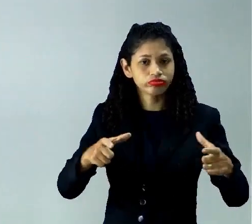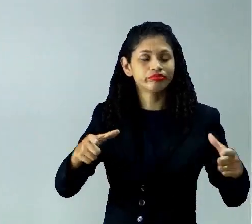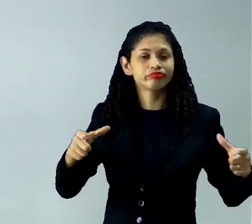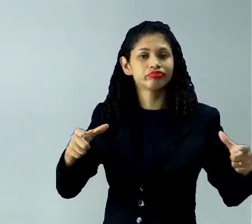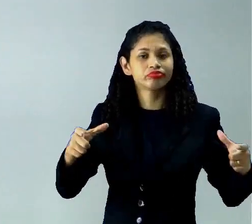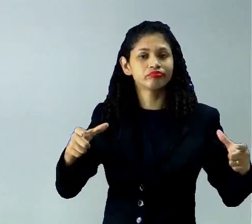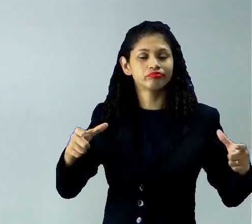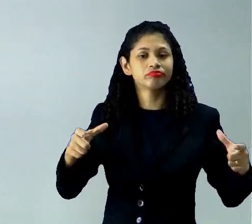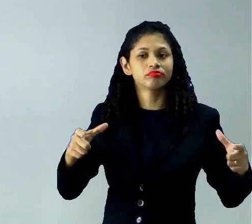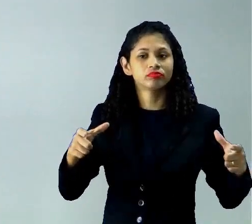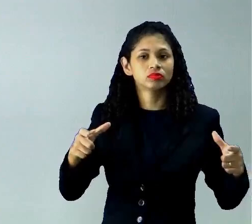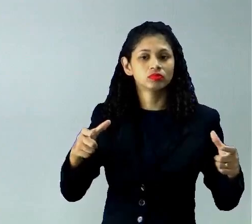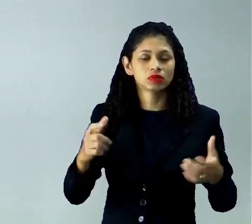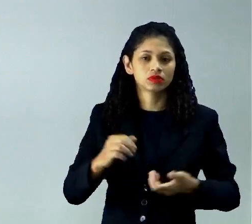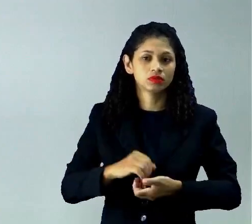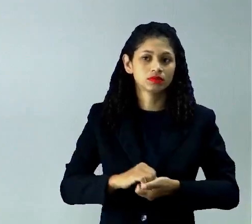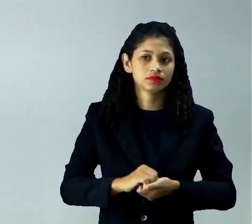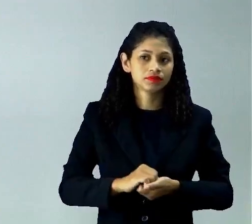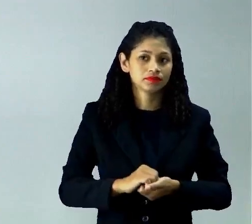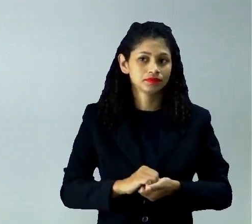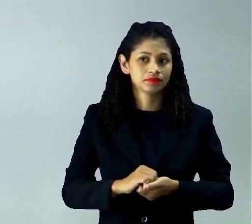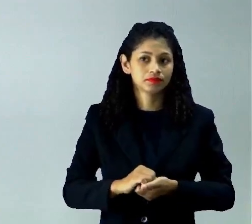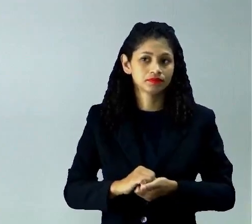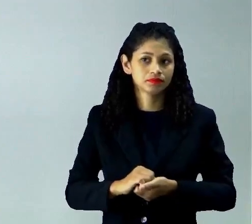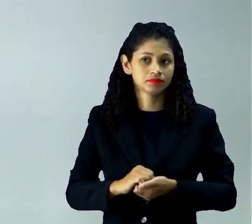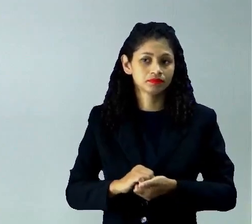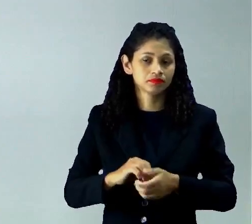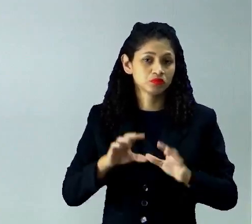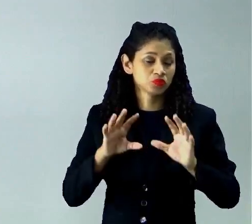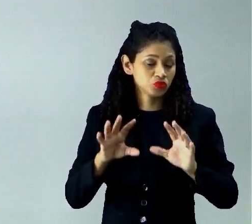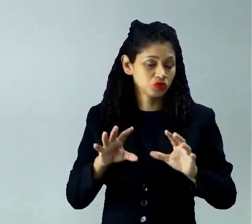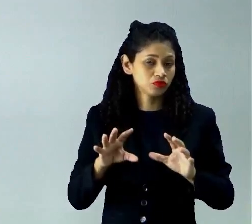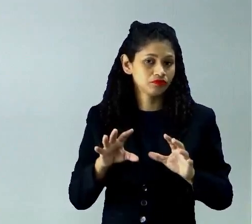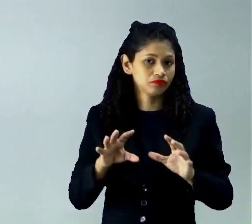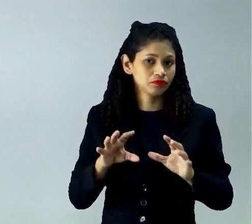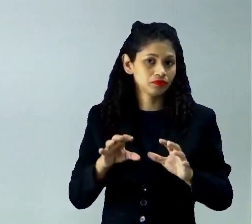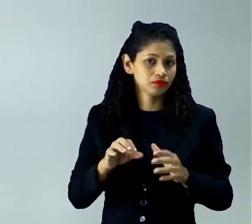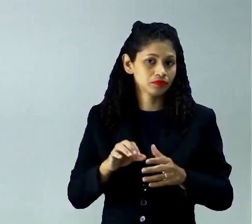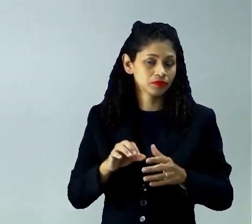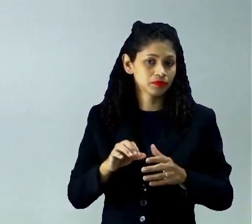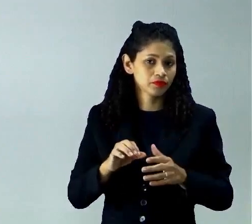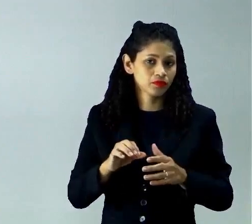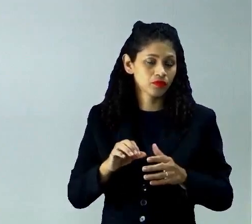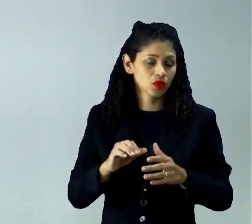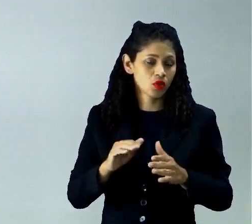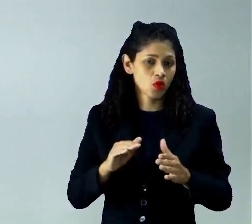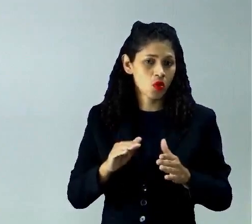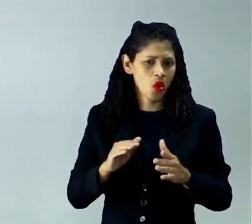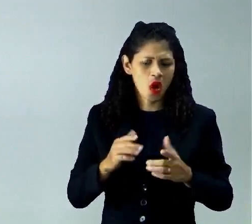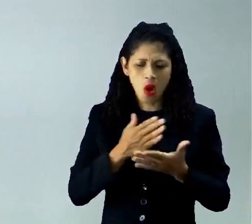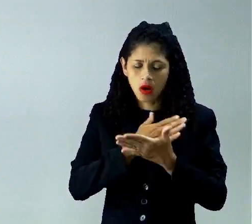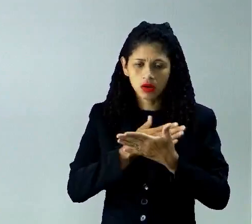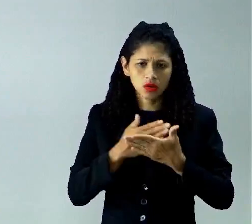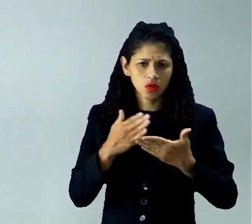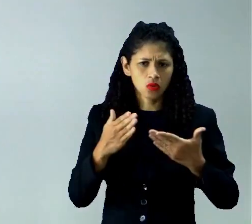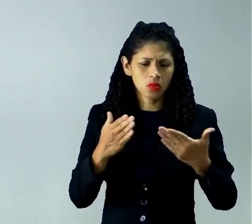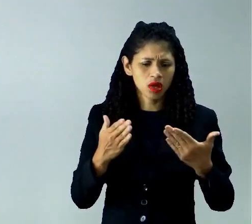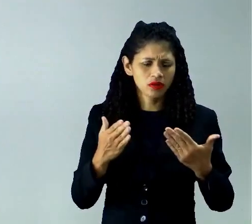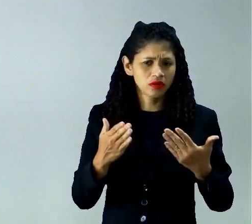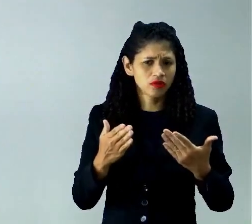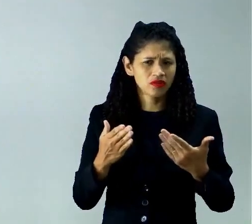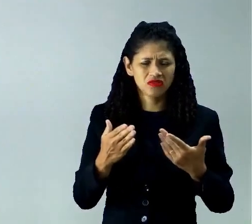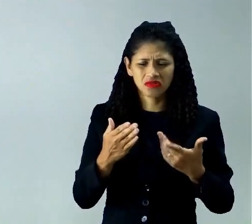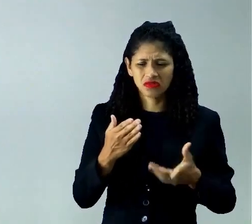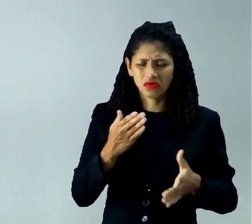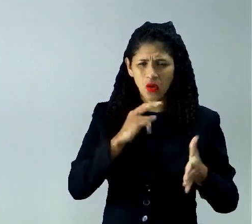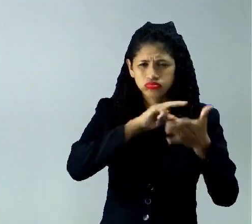incrementar, né, esse tráfico de uma forma que esse fluxo é muito intenso, né? Várias levas de pessoas chegando, né?